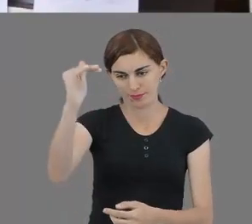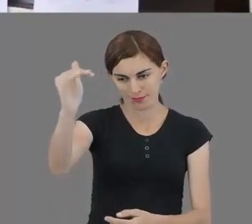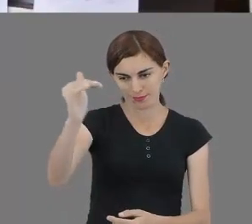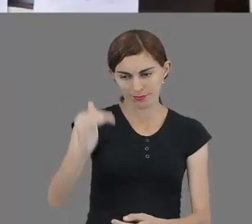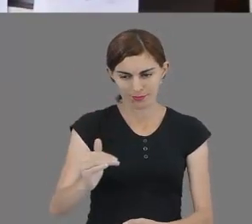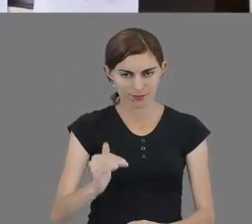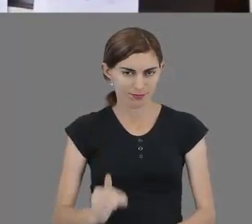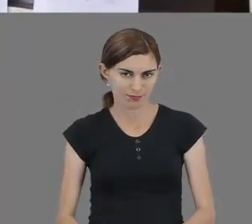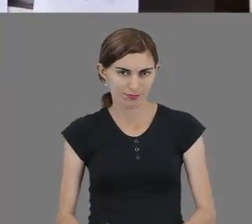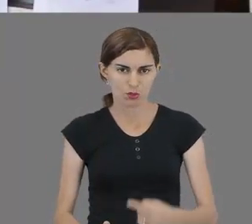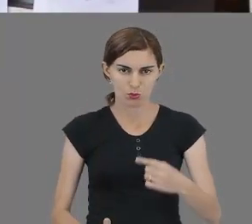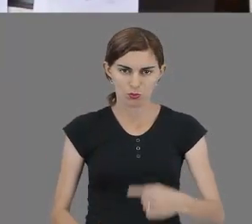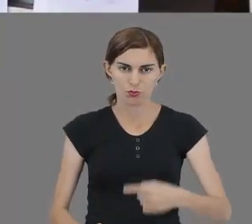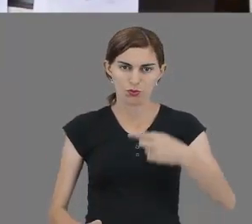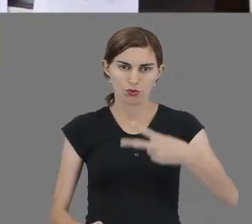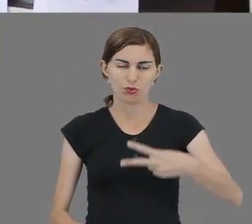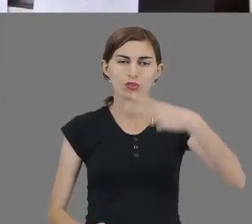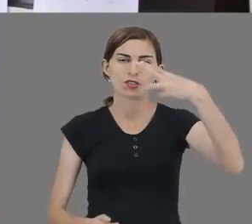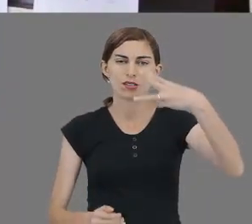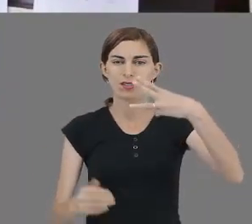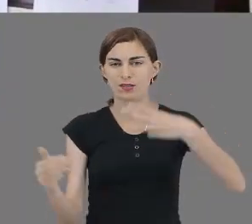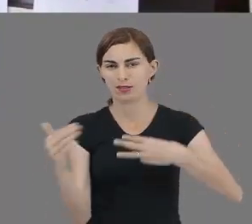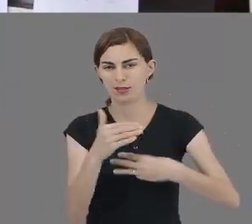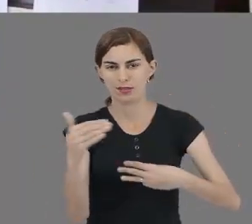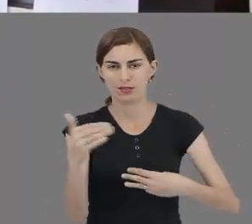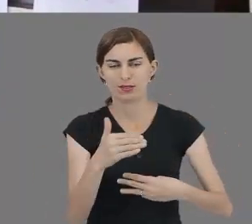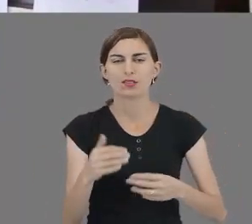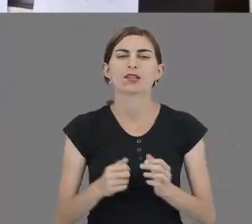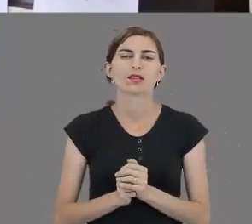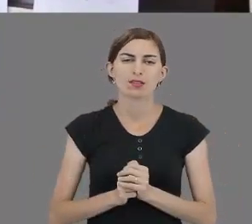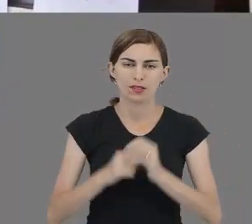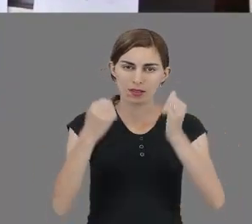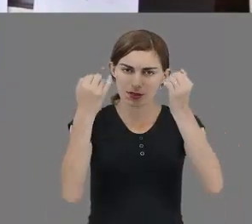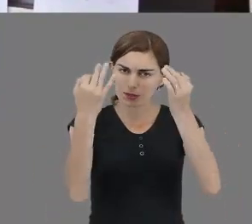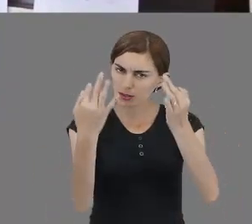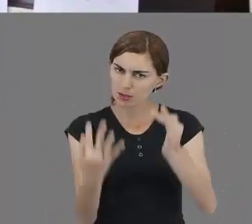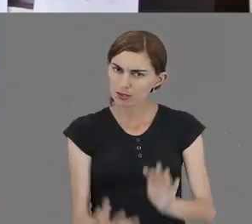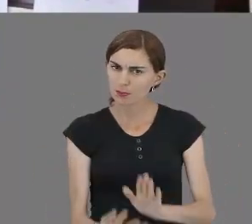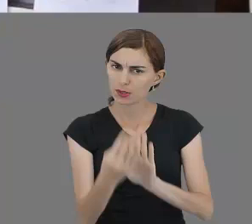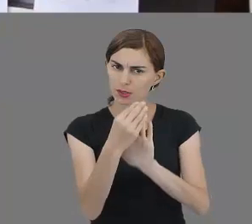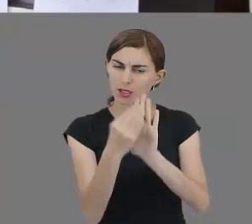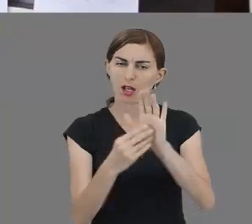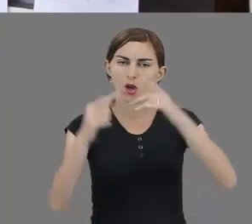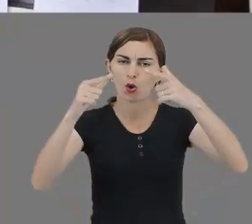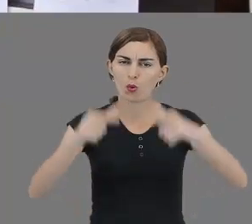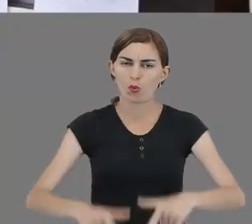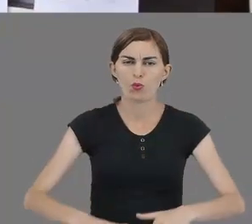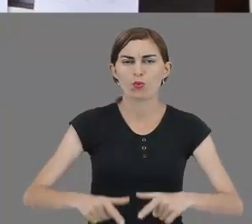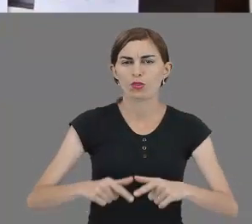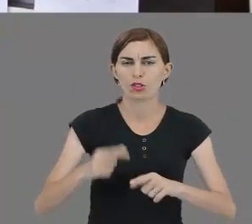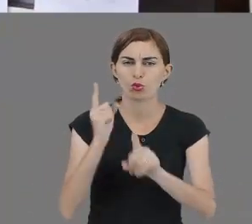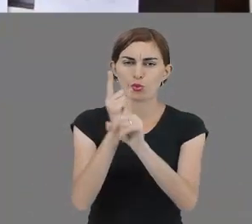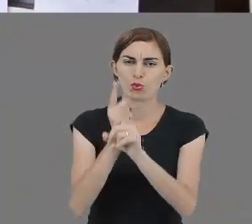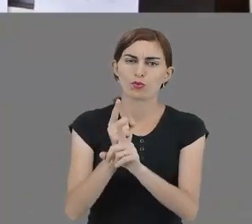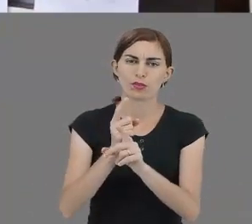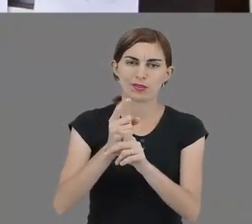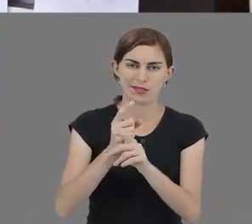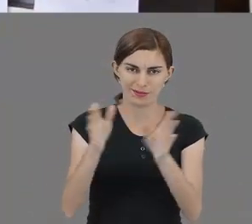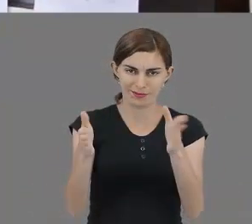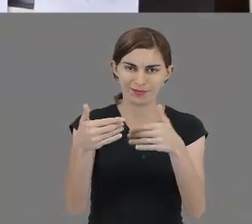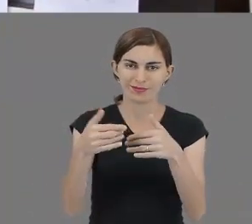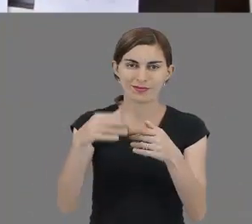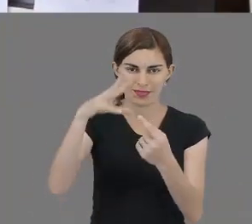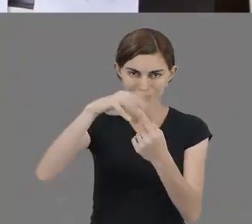nível 1, 2, 3. O endereçamento dessa caneta esferográfica azul seria Rua 1,